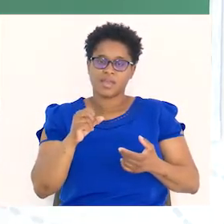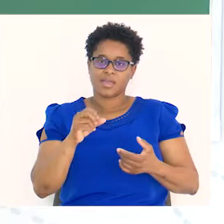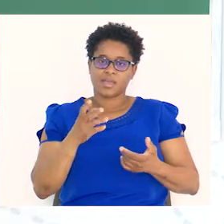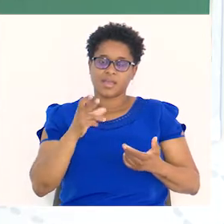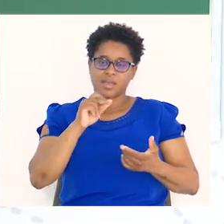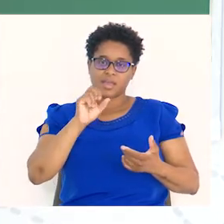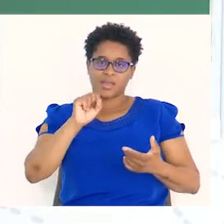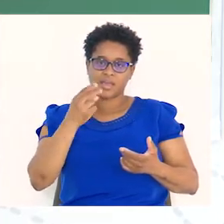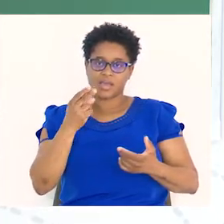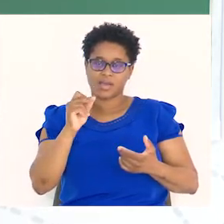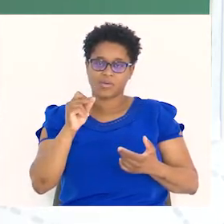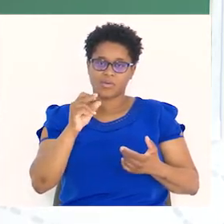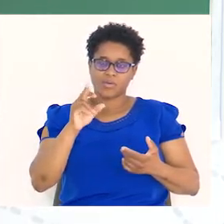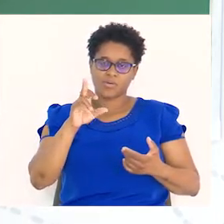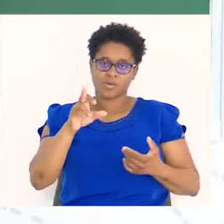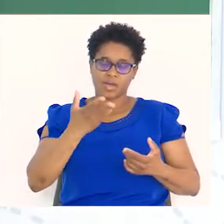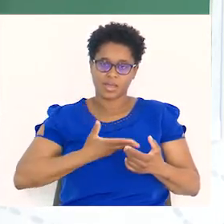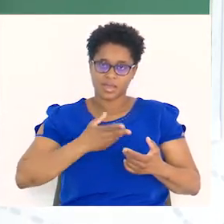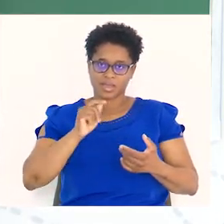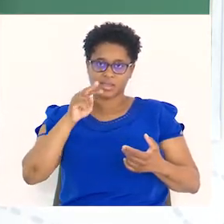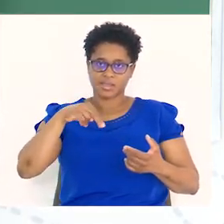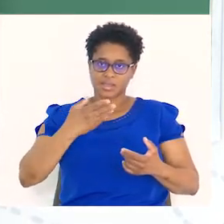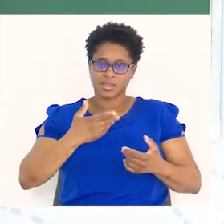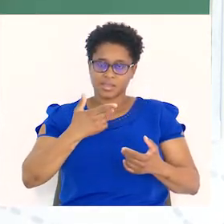partir do R. Aguardente.